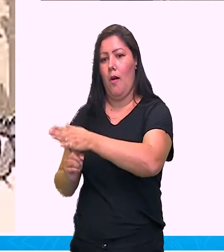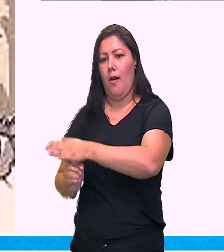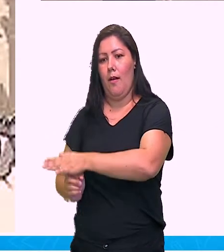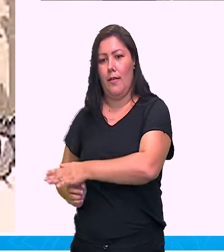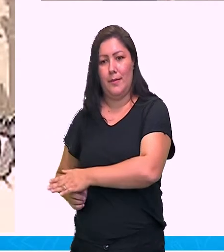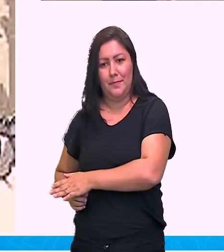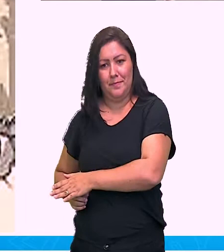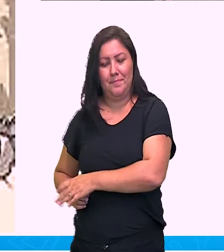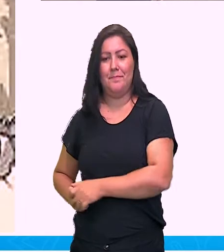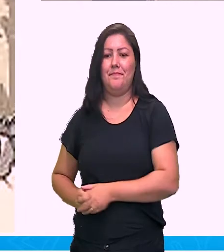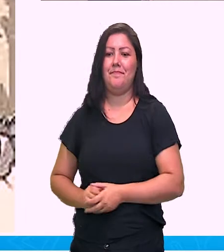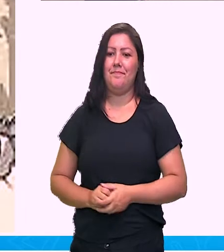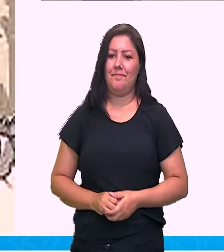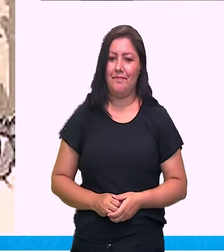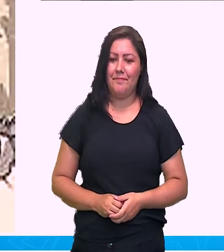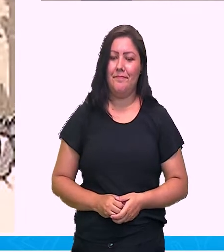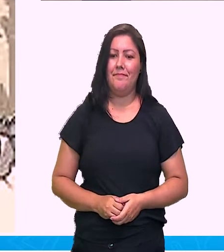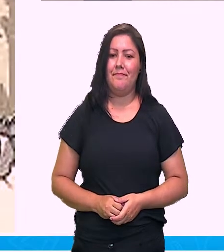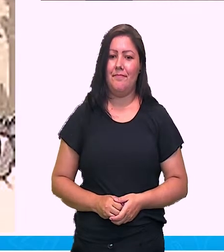os Estados Unidos.